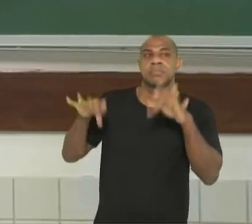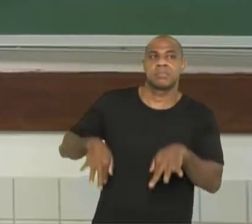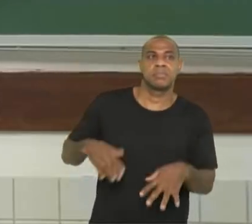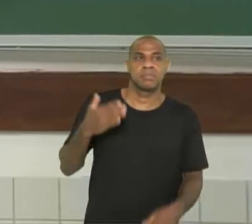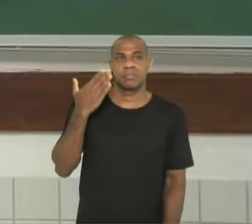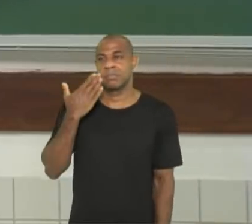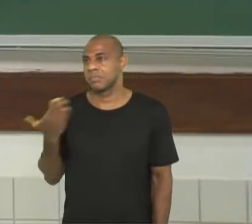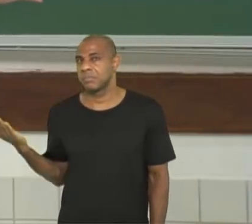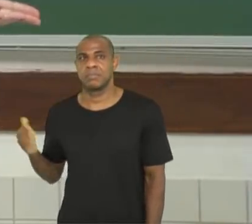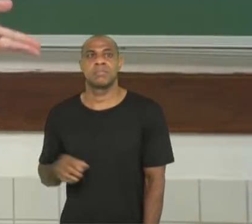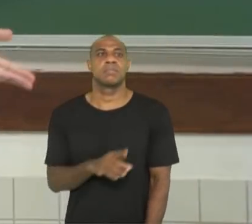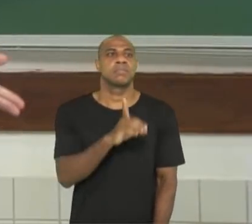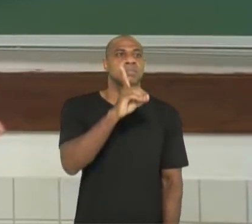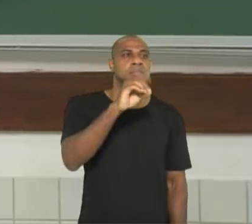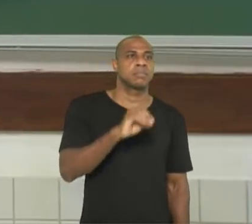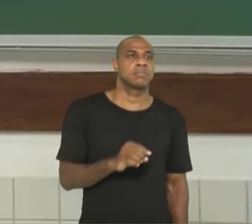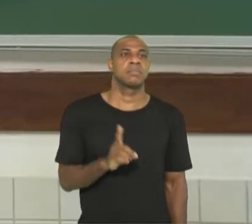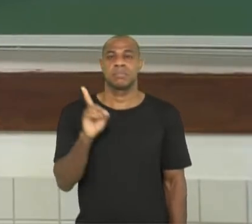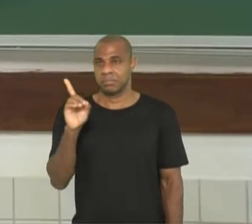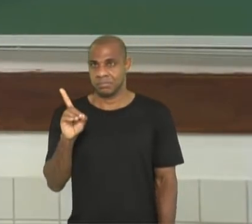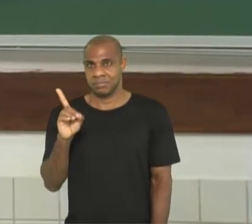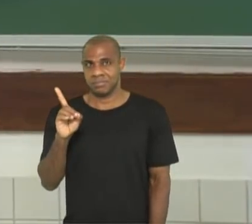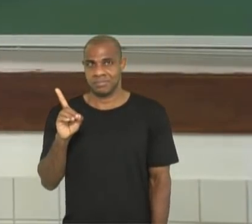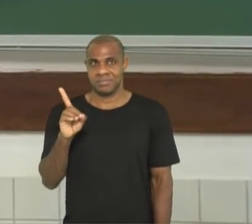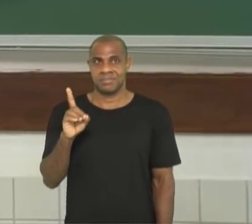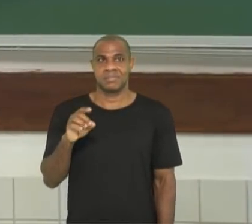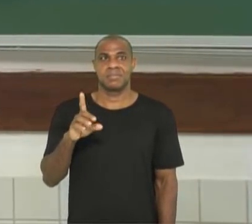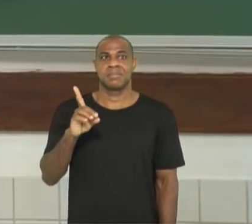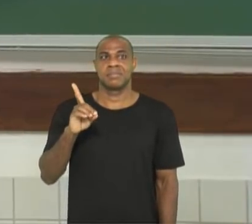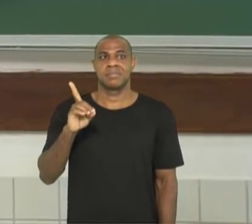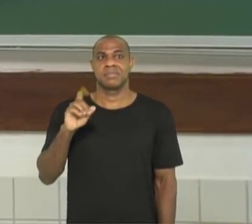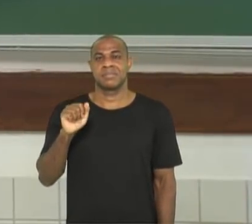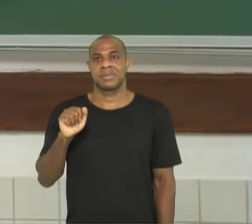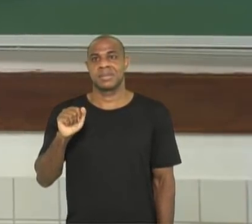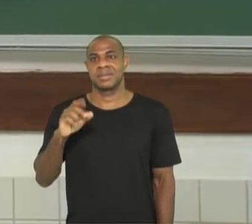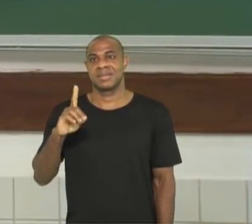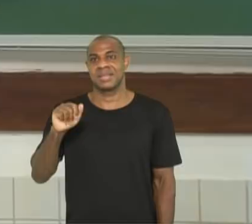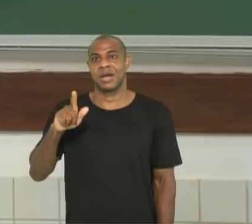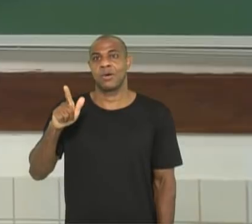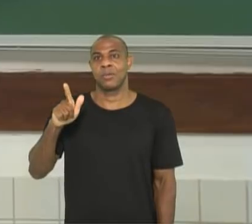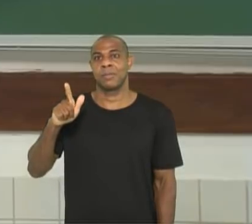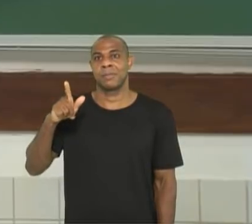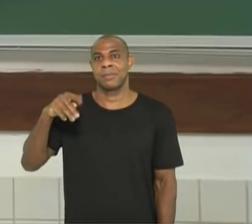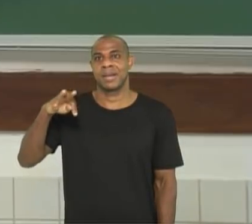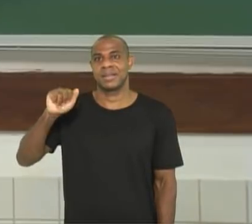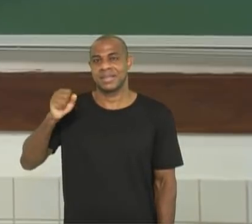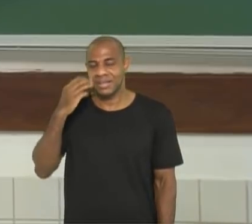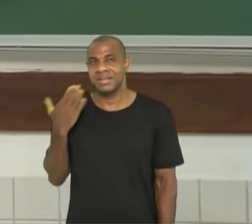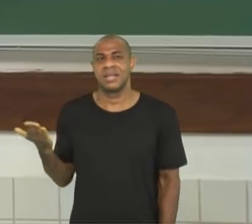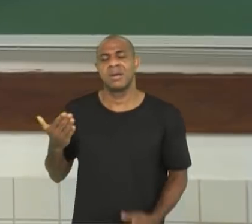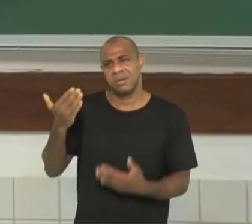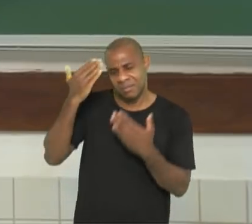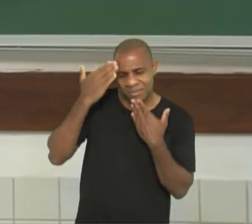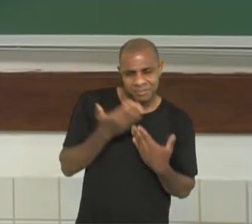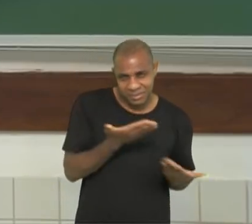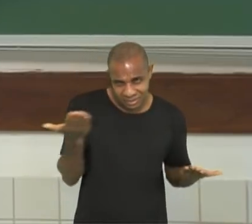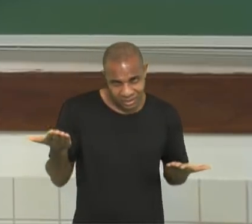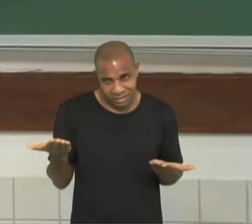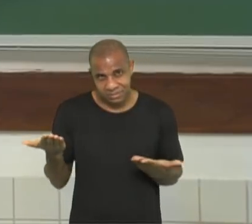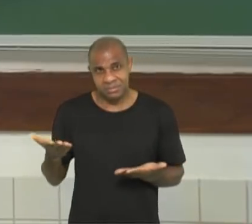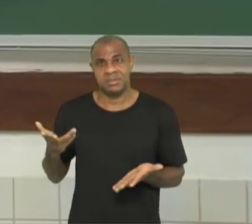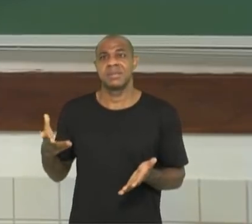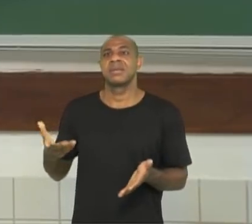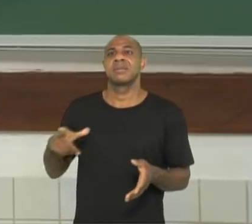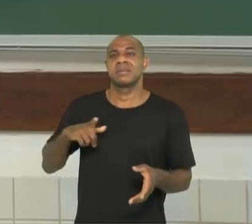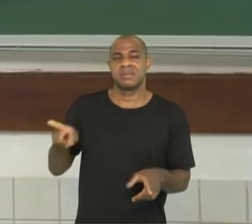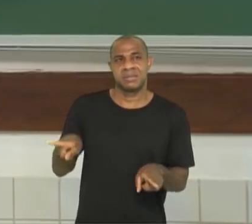dos 101 dálmatas para dizer para vocês thank you, muito obrigada por estarem conosco nessas aulas. Muito obrigada a todos